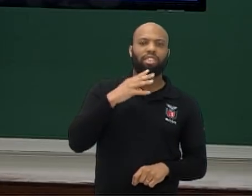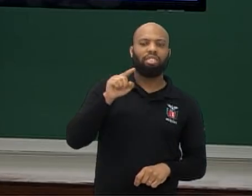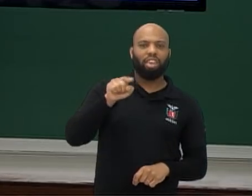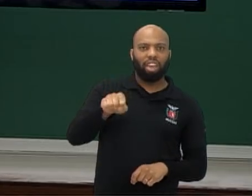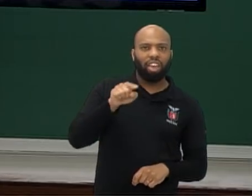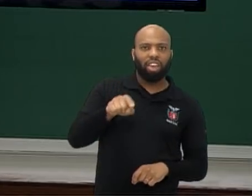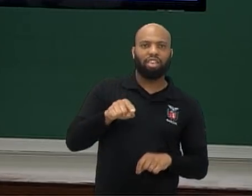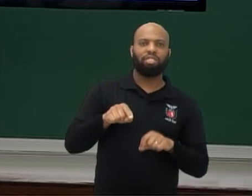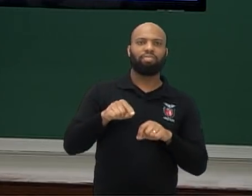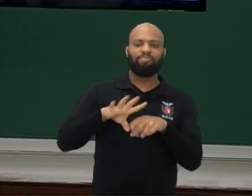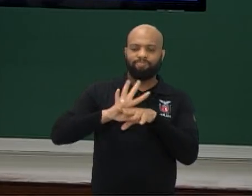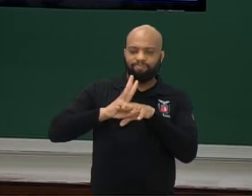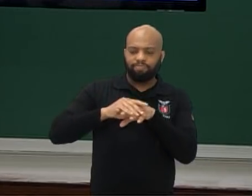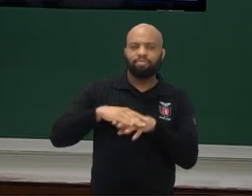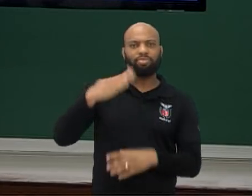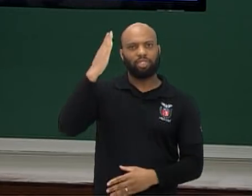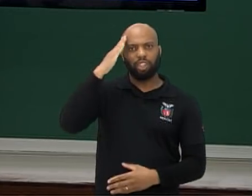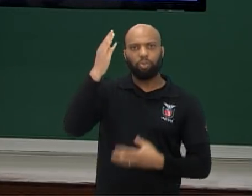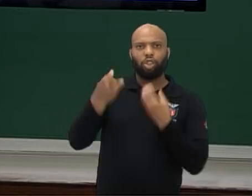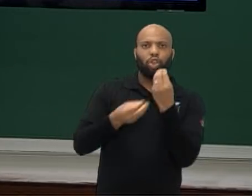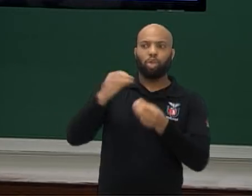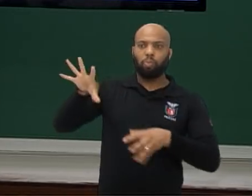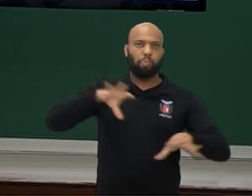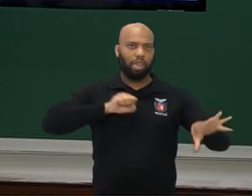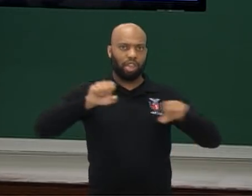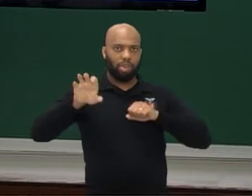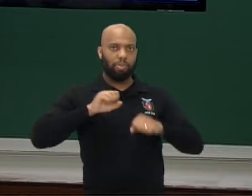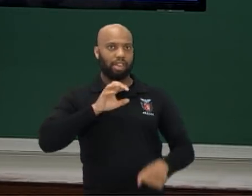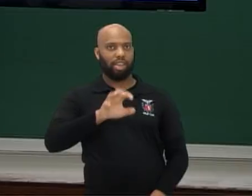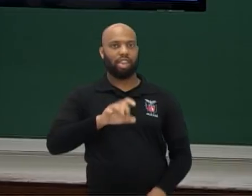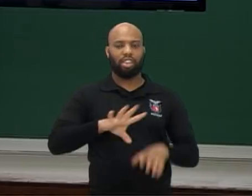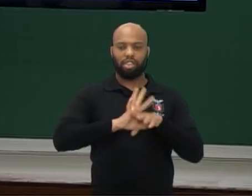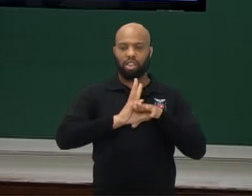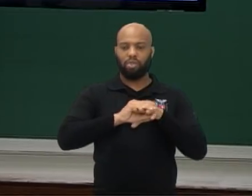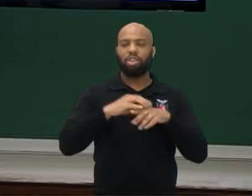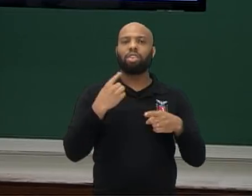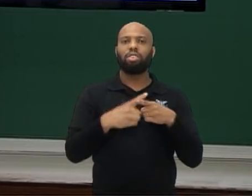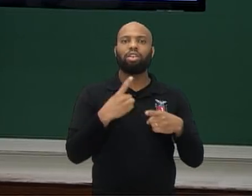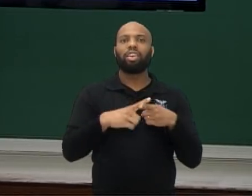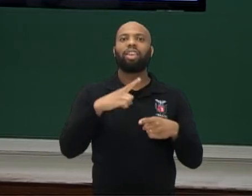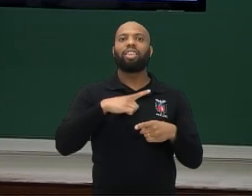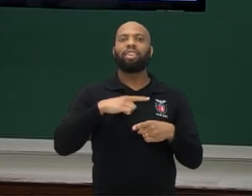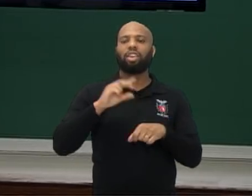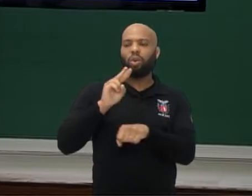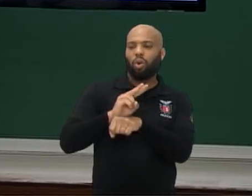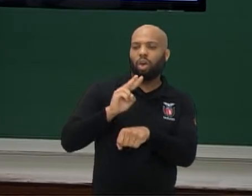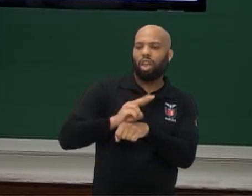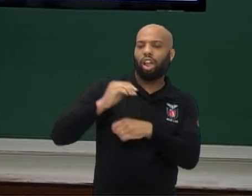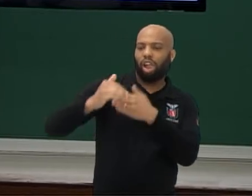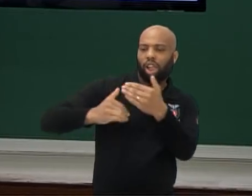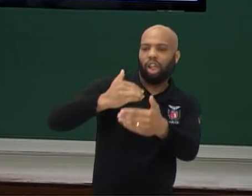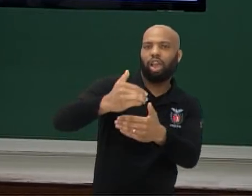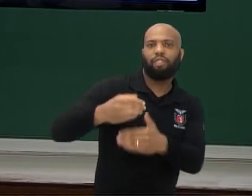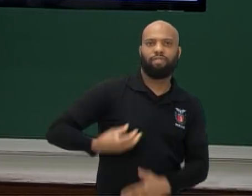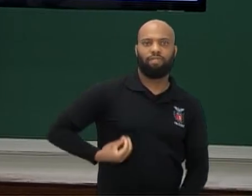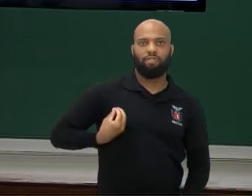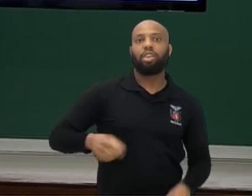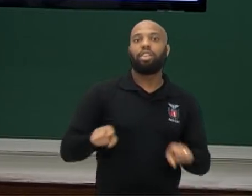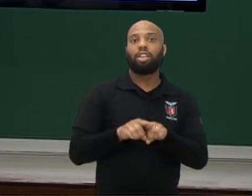gente pega ela, para quê? Para que a gente possa tomar os devidos cuidados ao longo da nossa vida